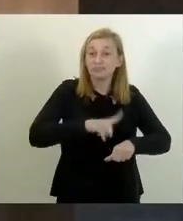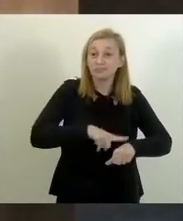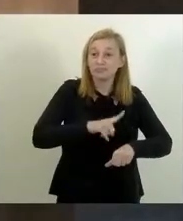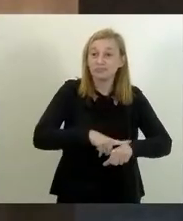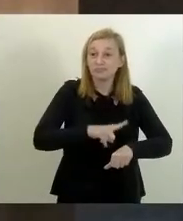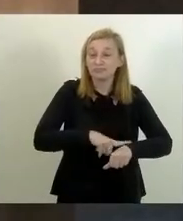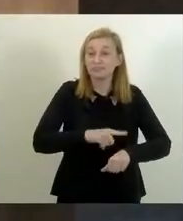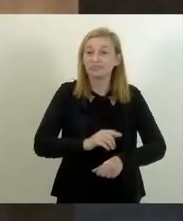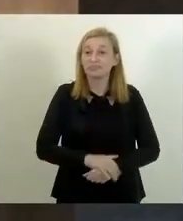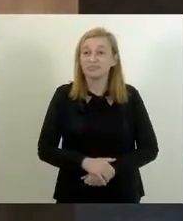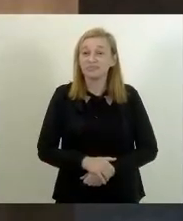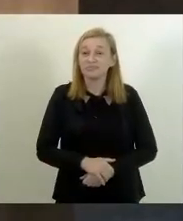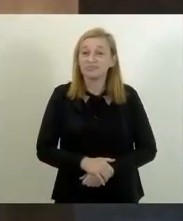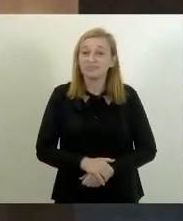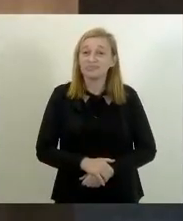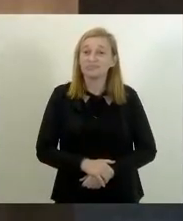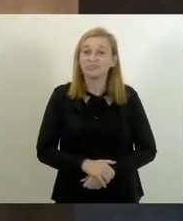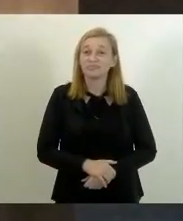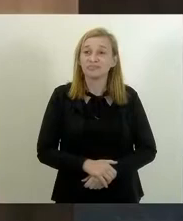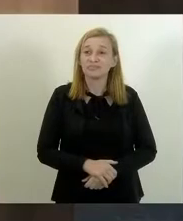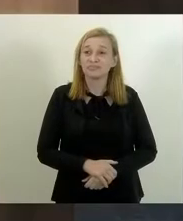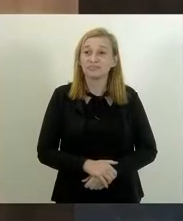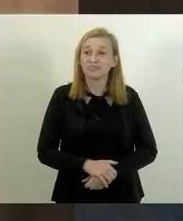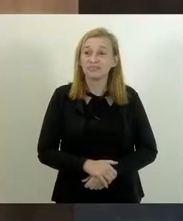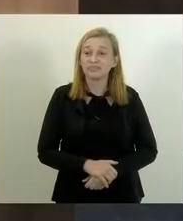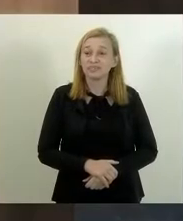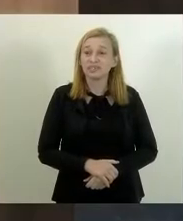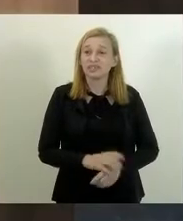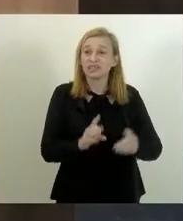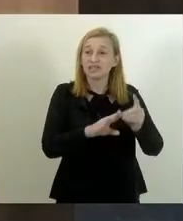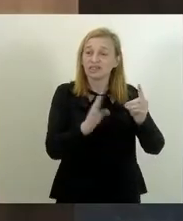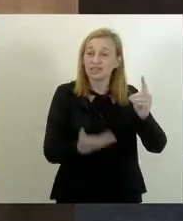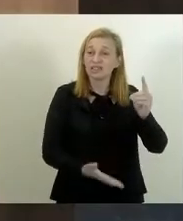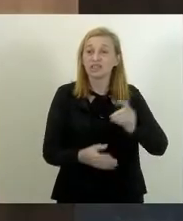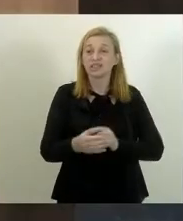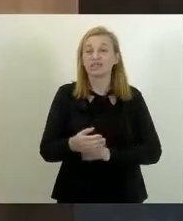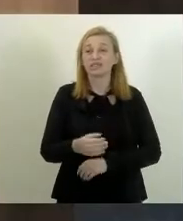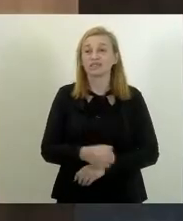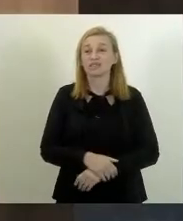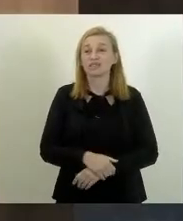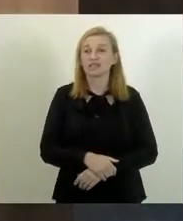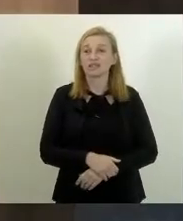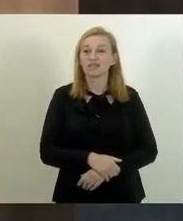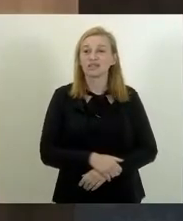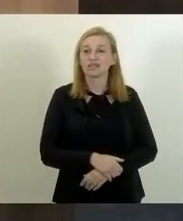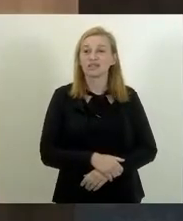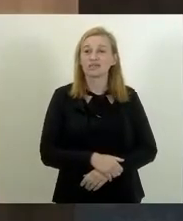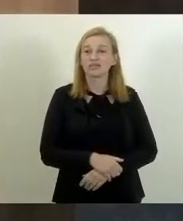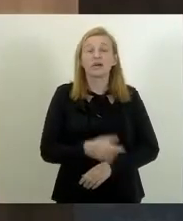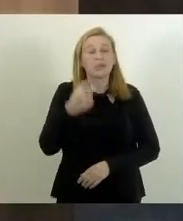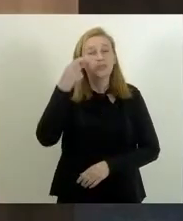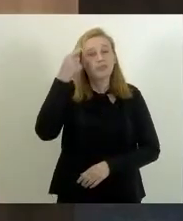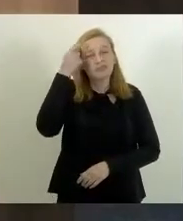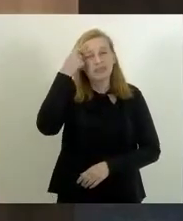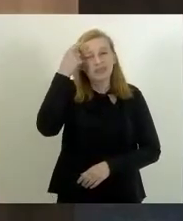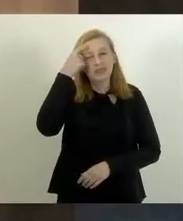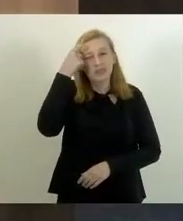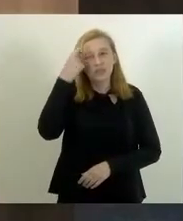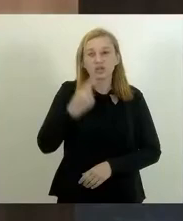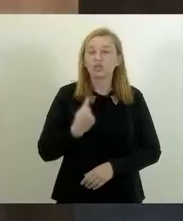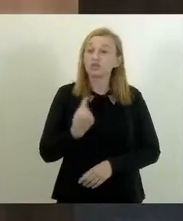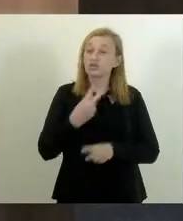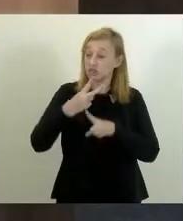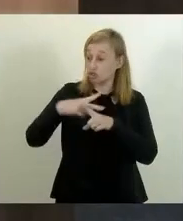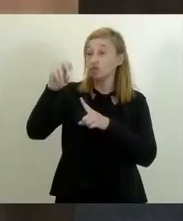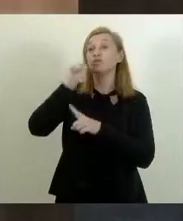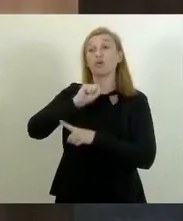momento é que essa comenda sirva para, na mentalização nossa de